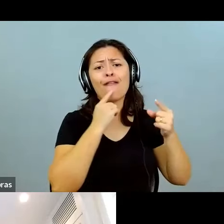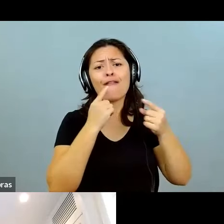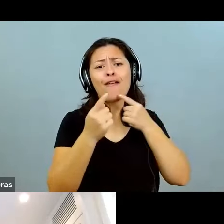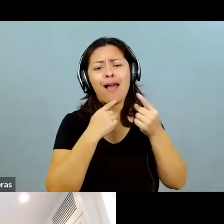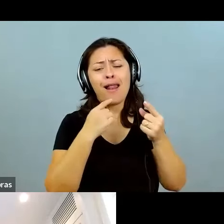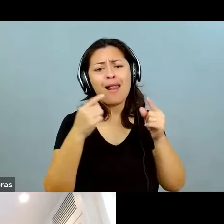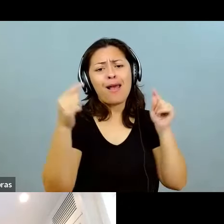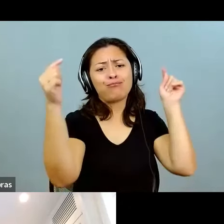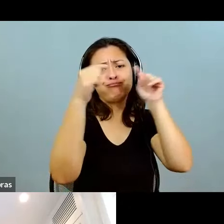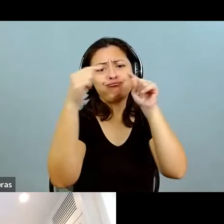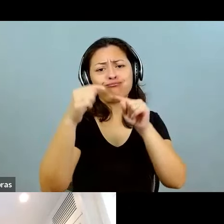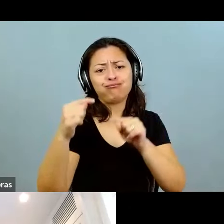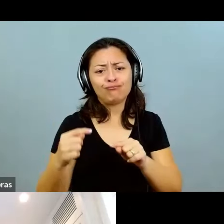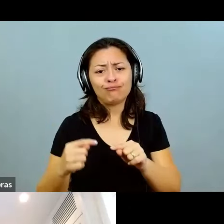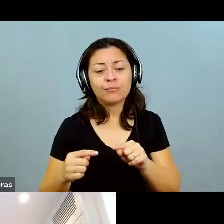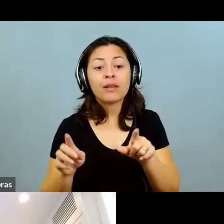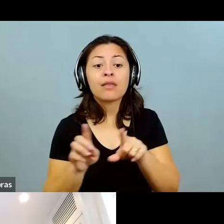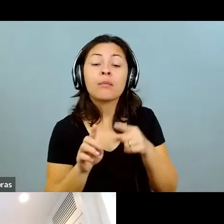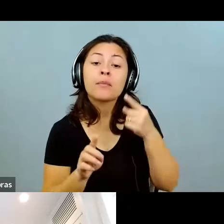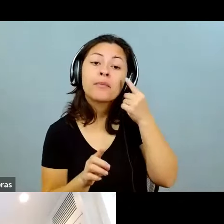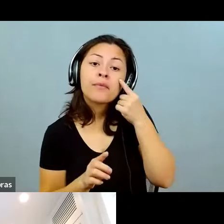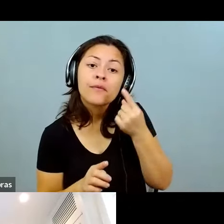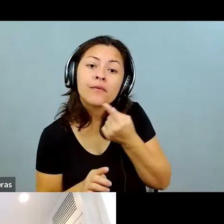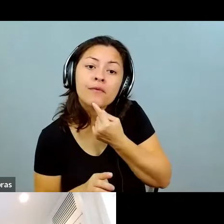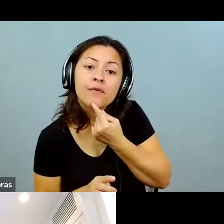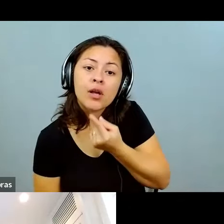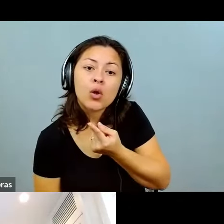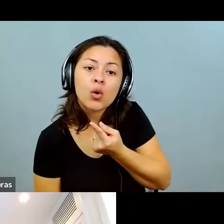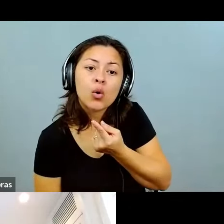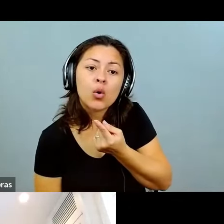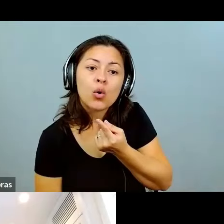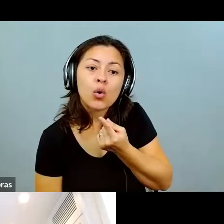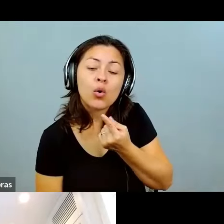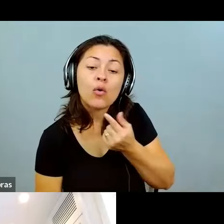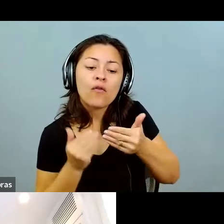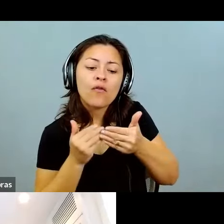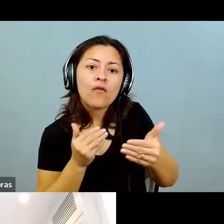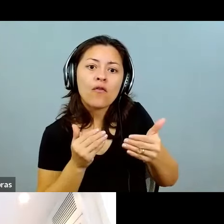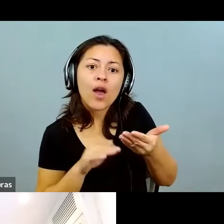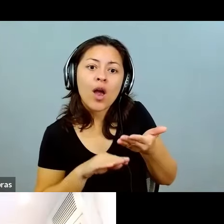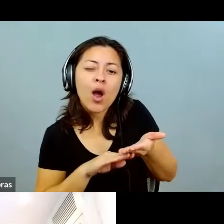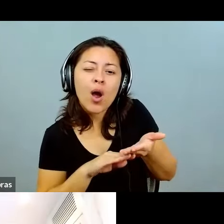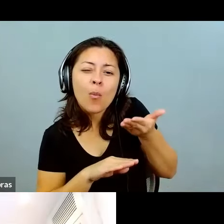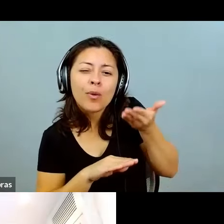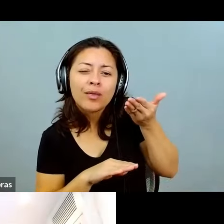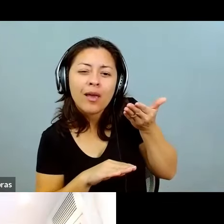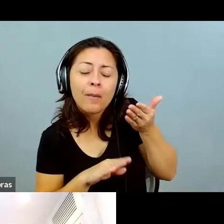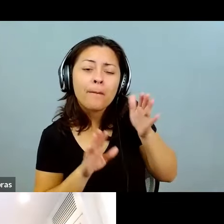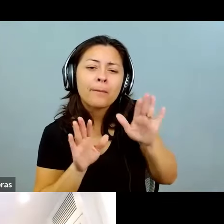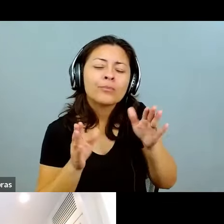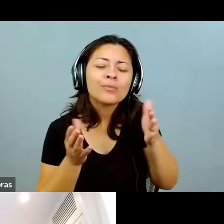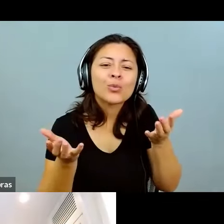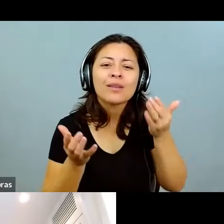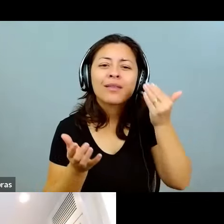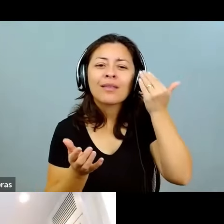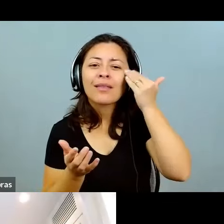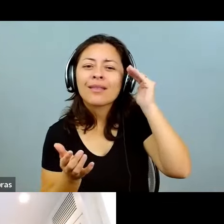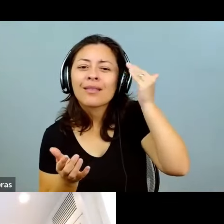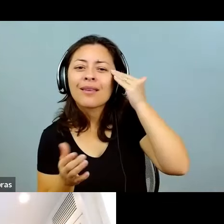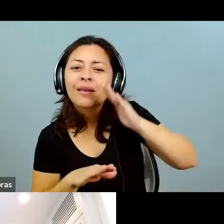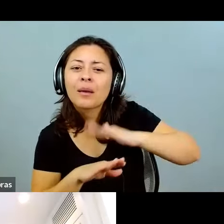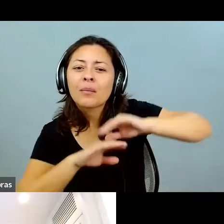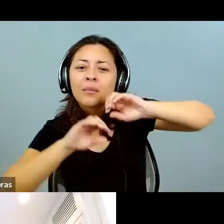falaram também sobre possíveis aumentos agora no no nesse momento recente mas que eu queria tentar entender um pouquinho mais é sobre o